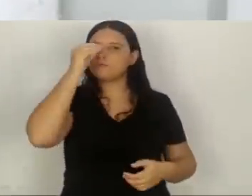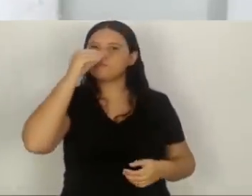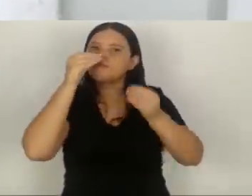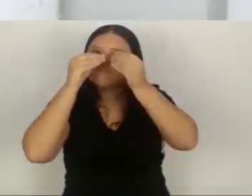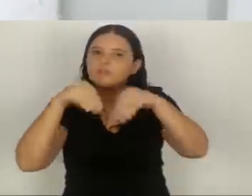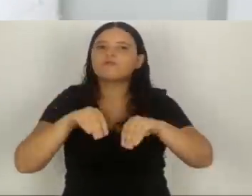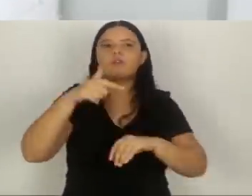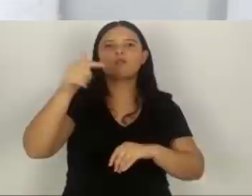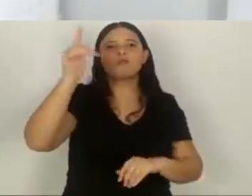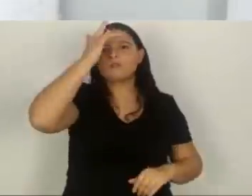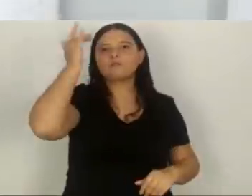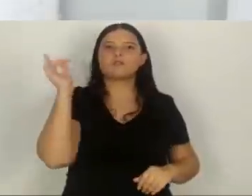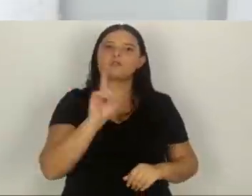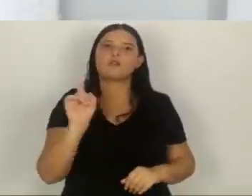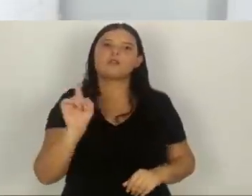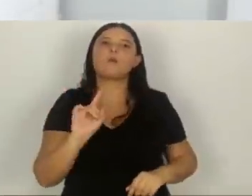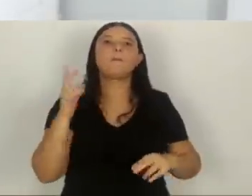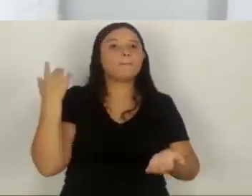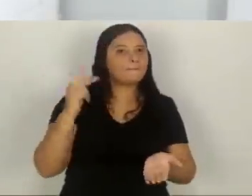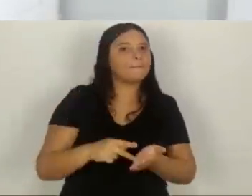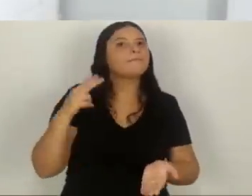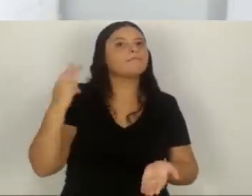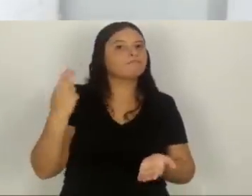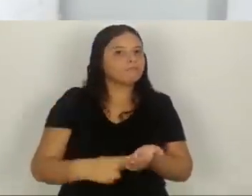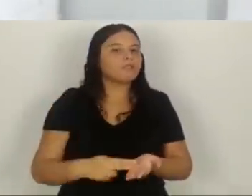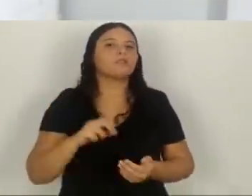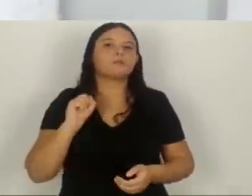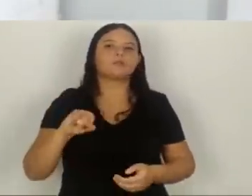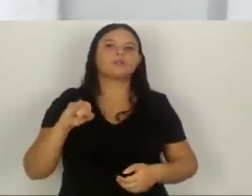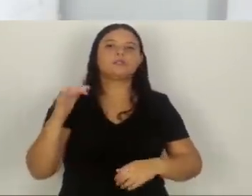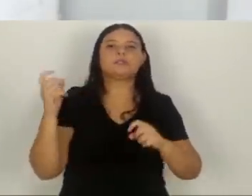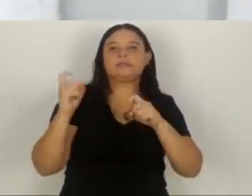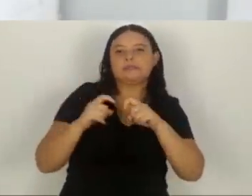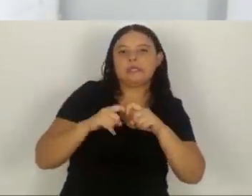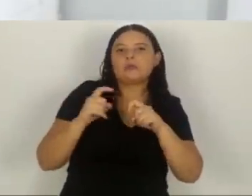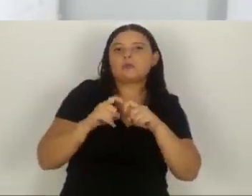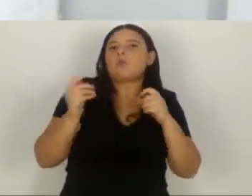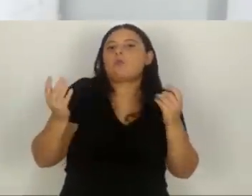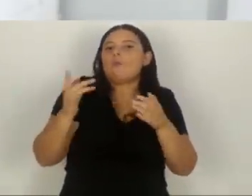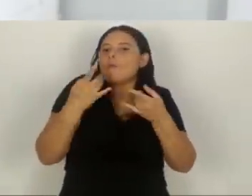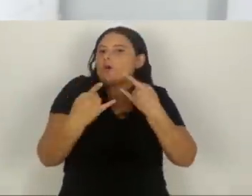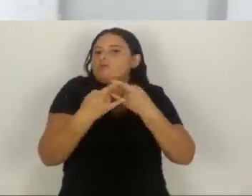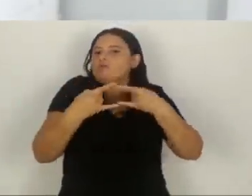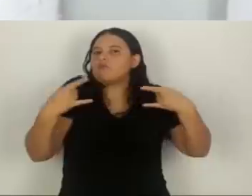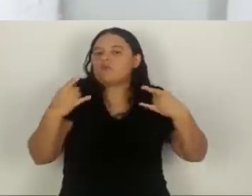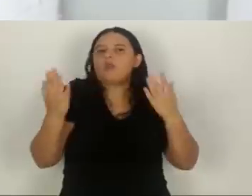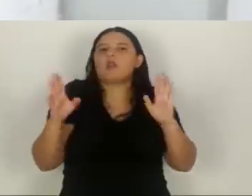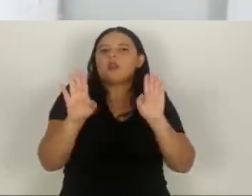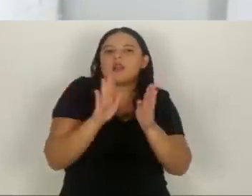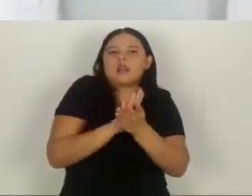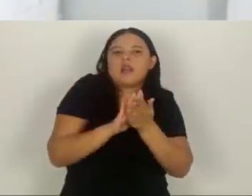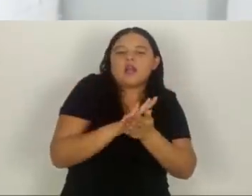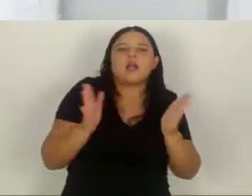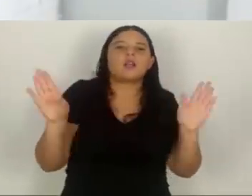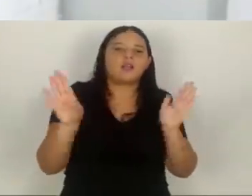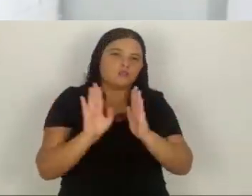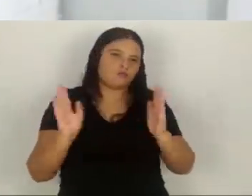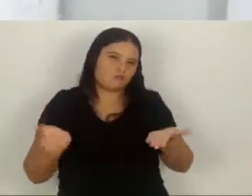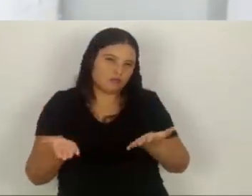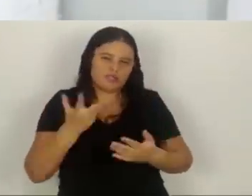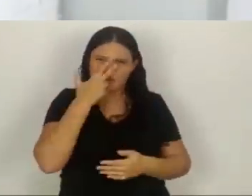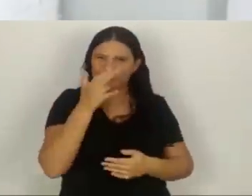meu companheiro, mesmo transando sem camisinha, de acordo com estudos atuais. Será que contar seria algo que faria